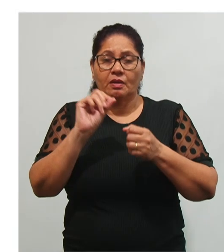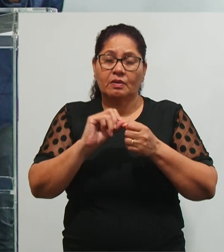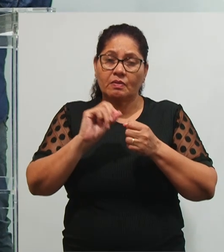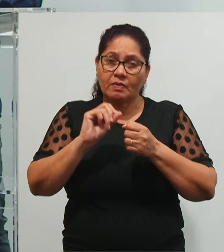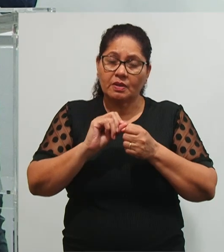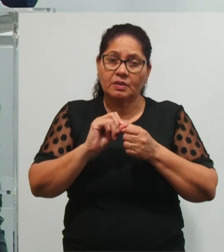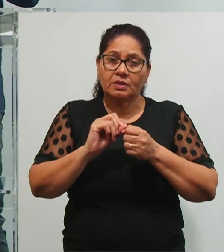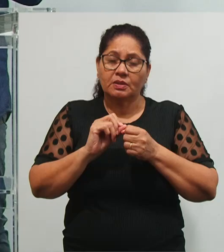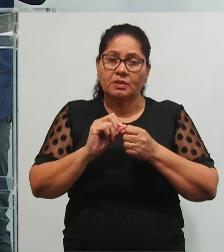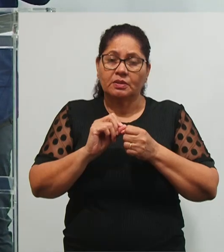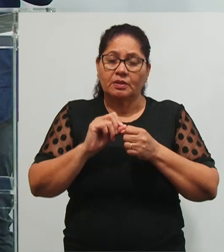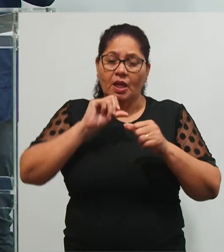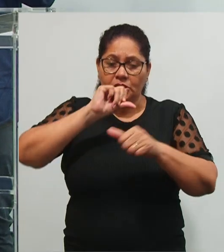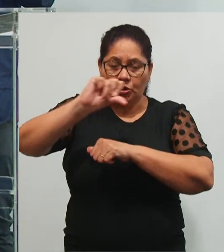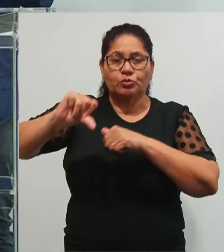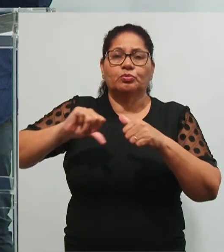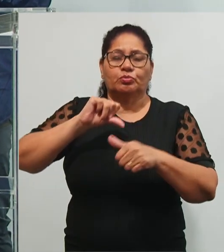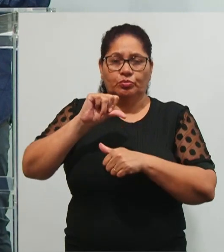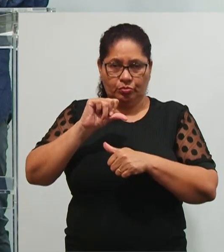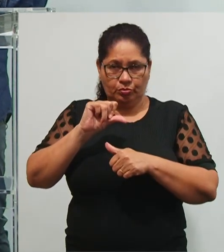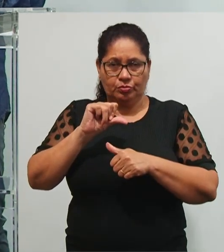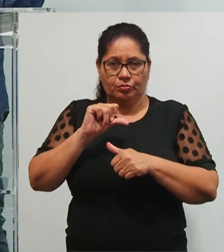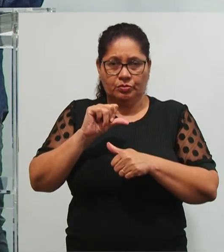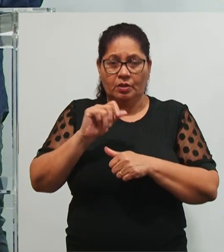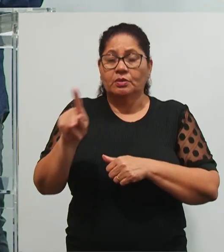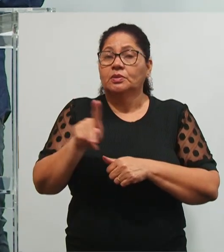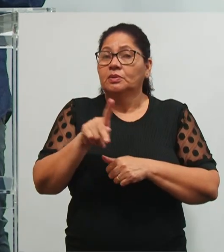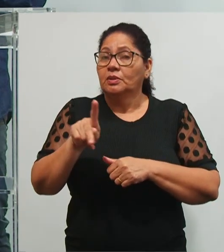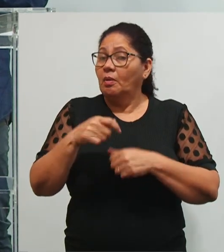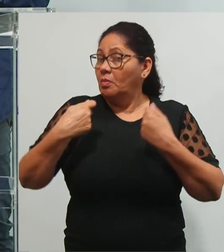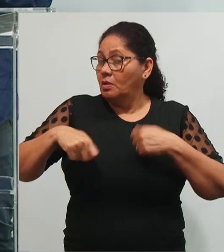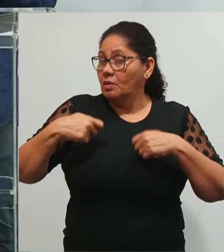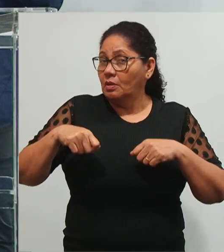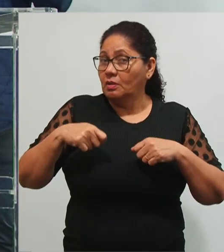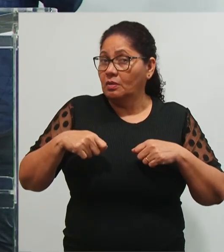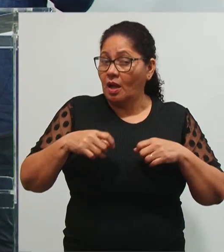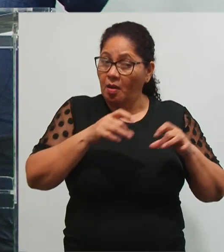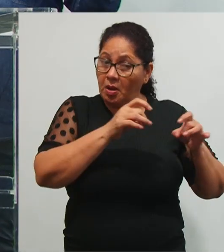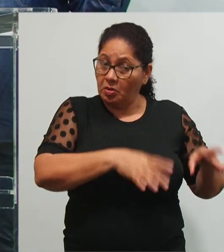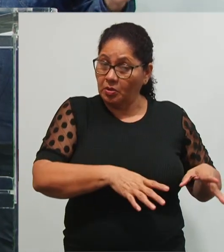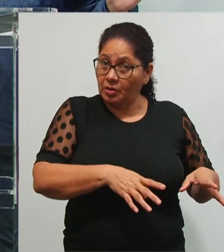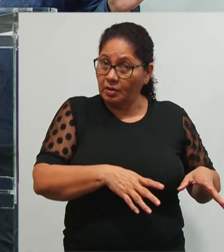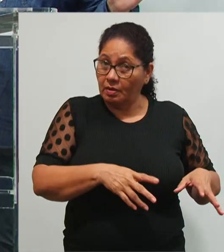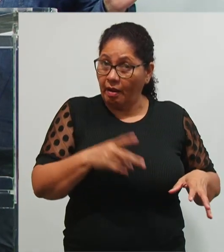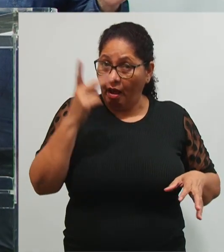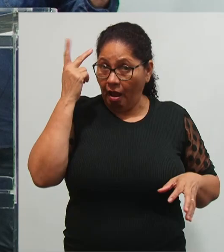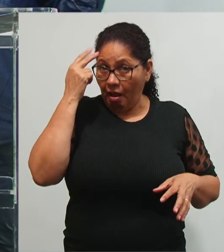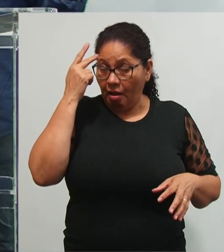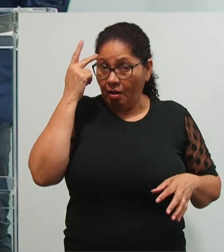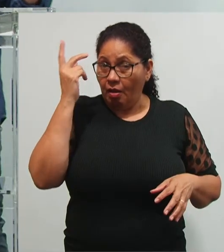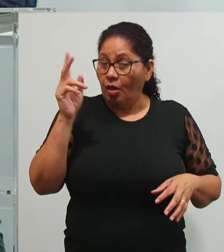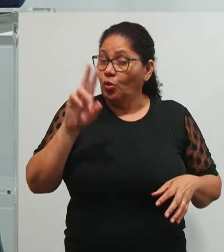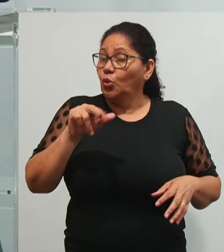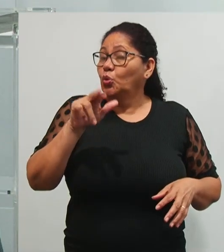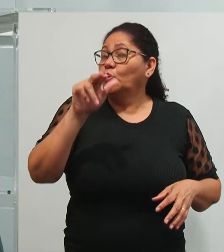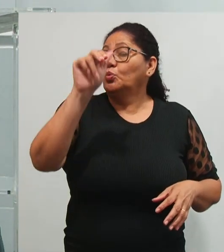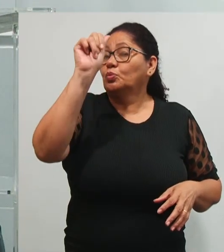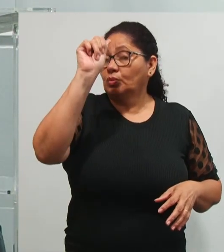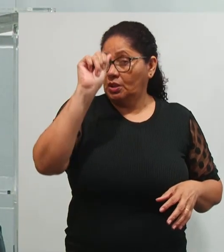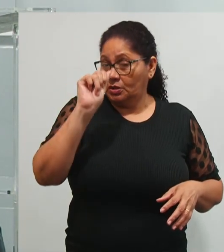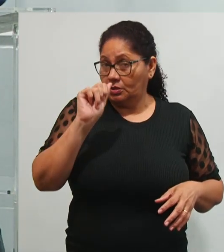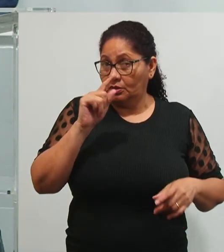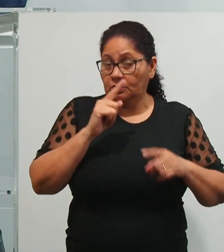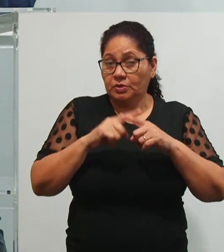2 fazer essa transição, não é? Professor, precisamos abandonar a abordagem tradicional?